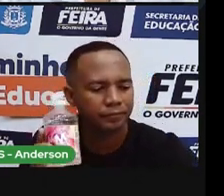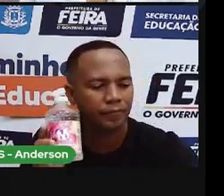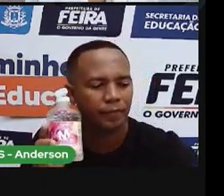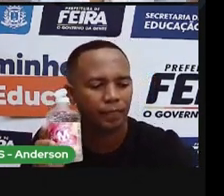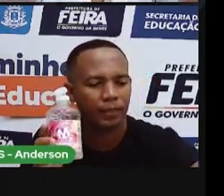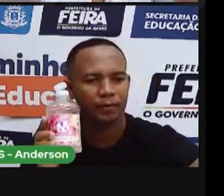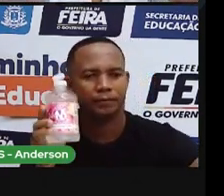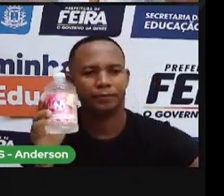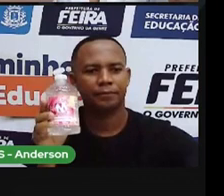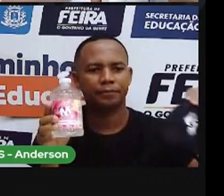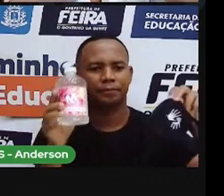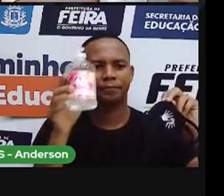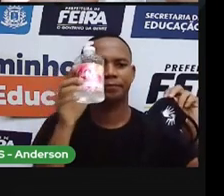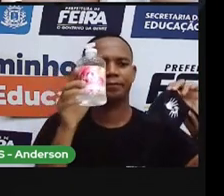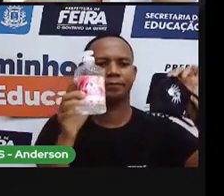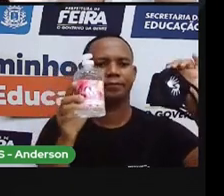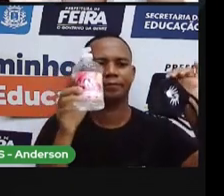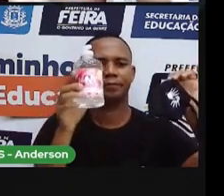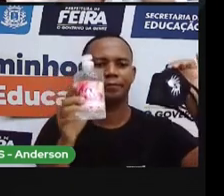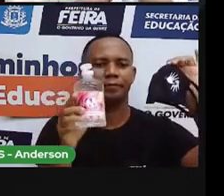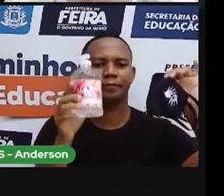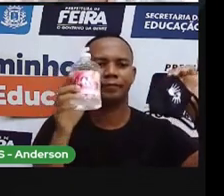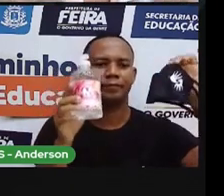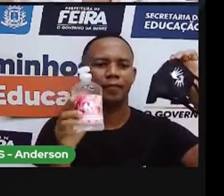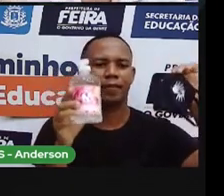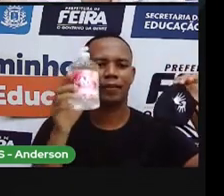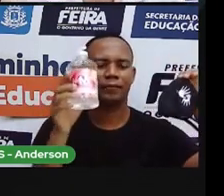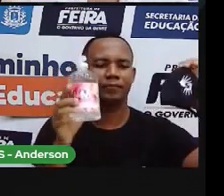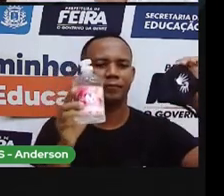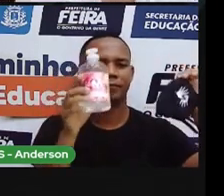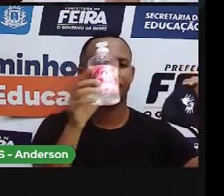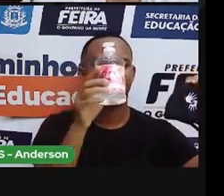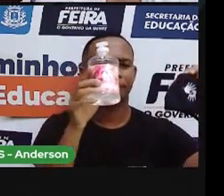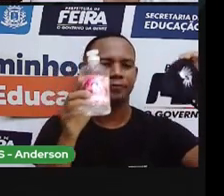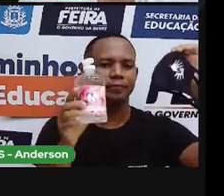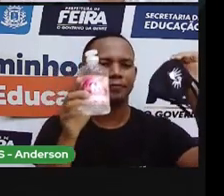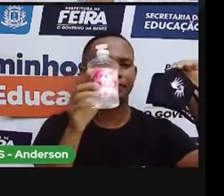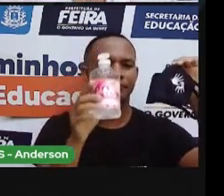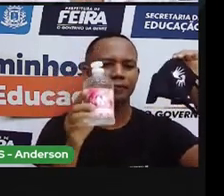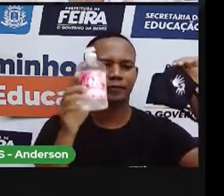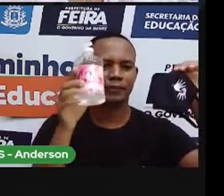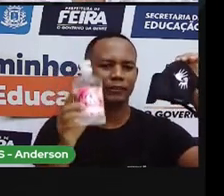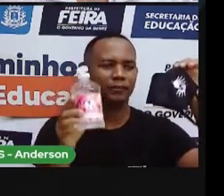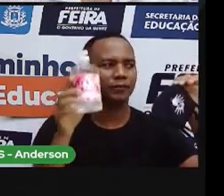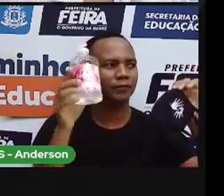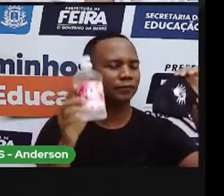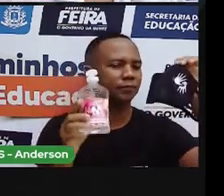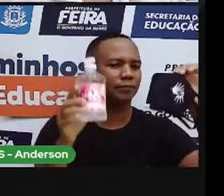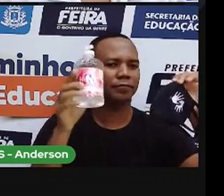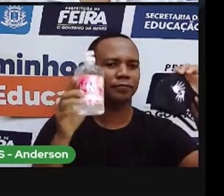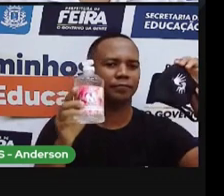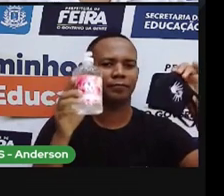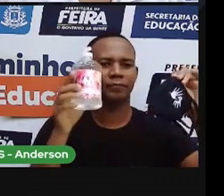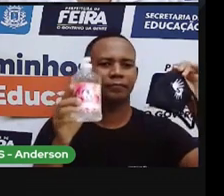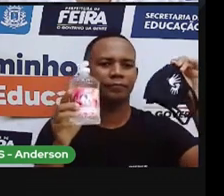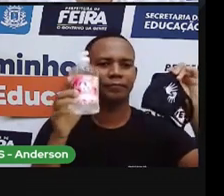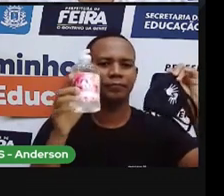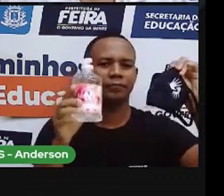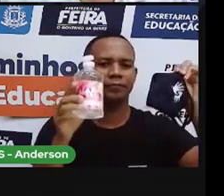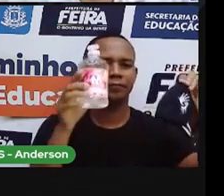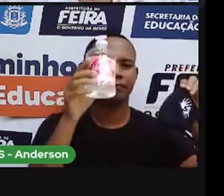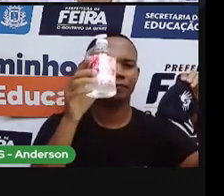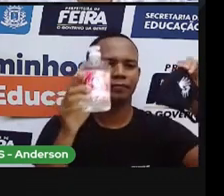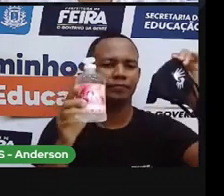mãos. Lavar uma mão, lavar outra. Lavou a mão, tem que fazer o quê, Anderson? Álcool em gel e o quê?